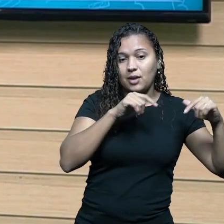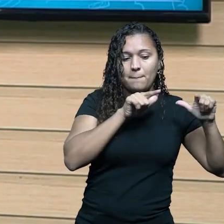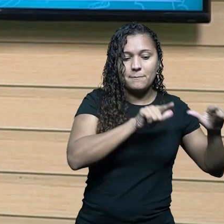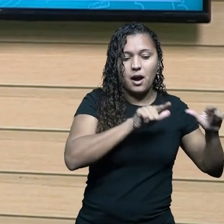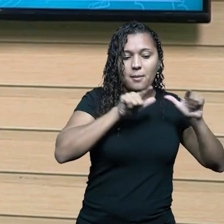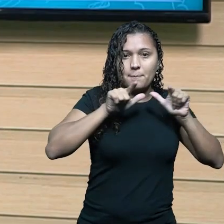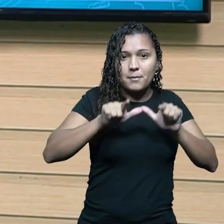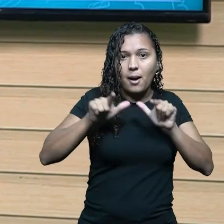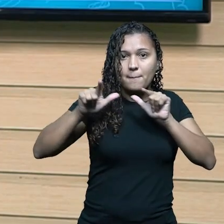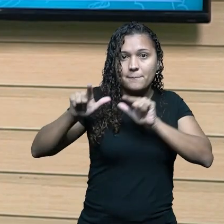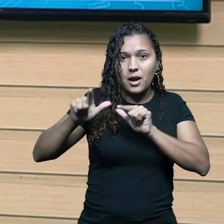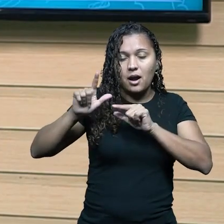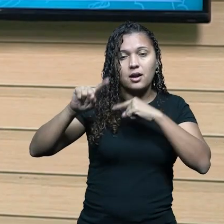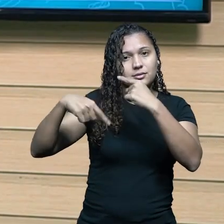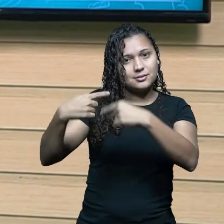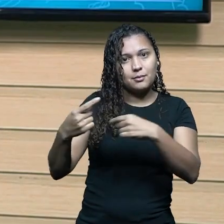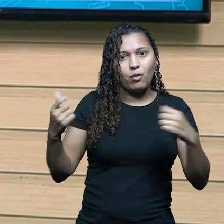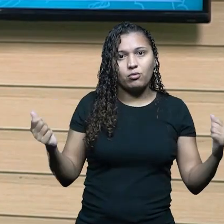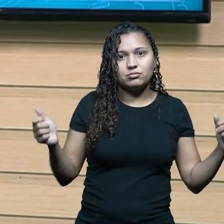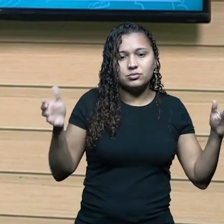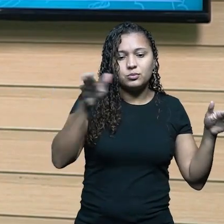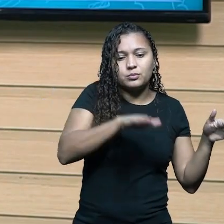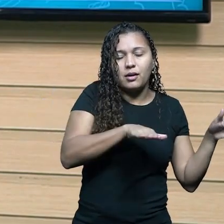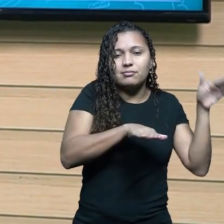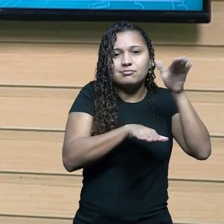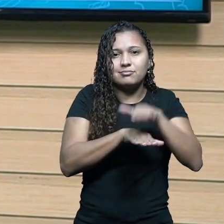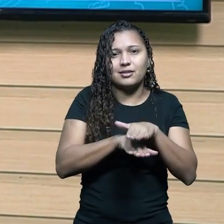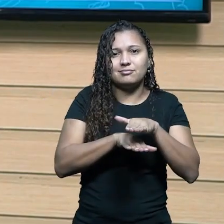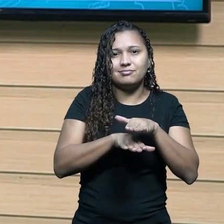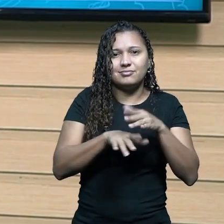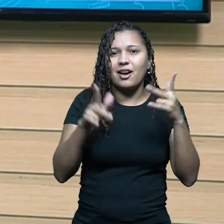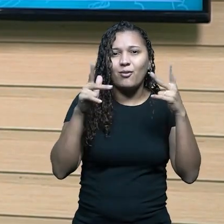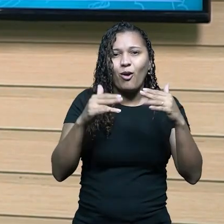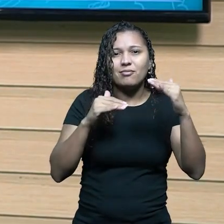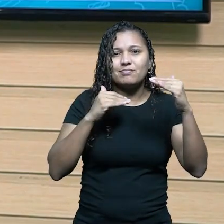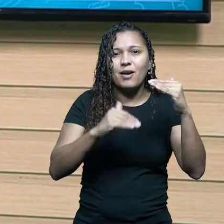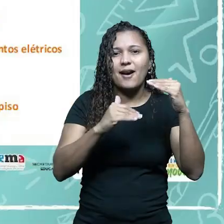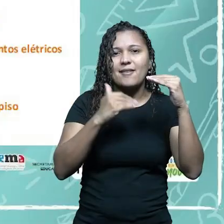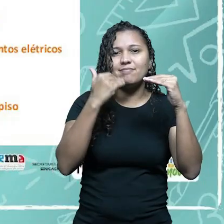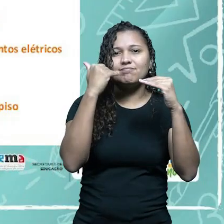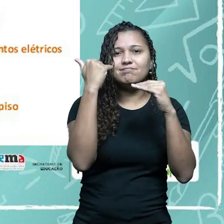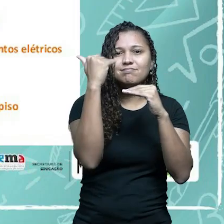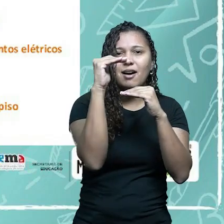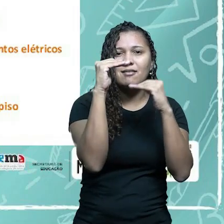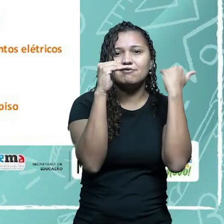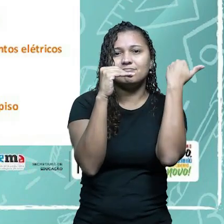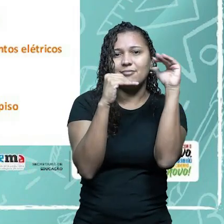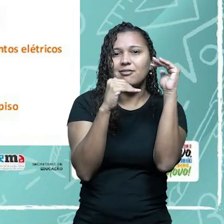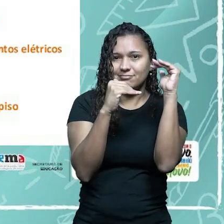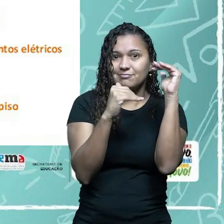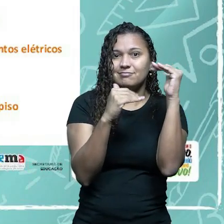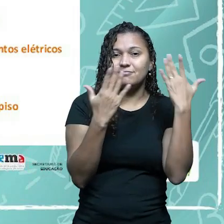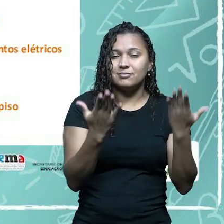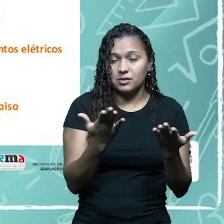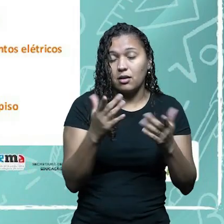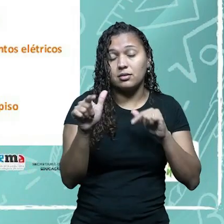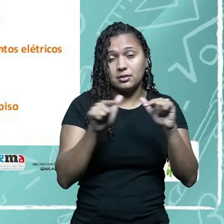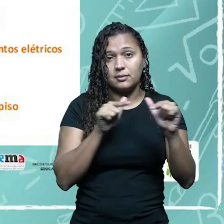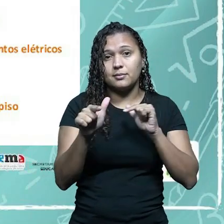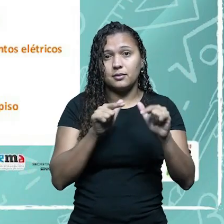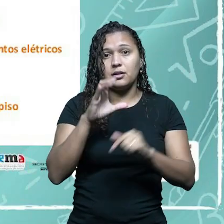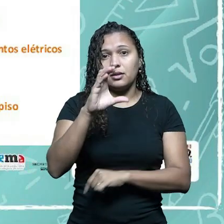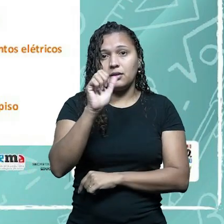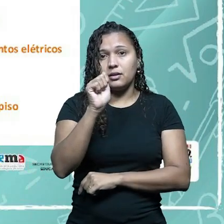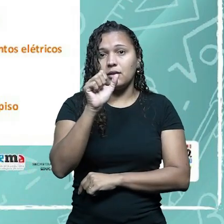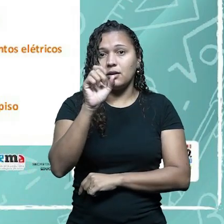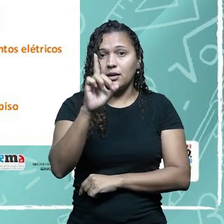separadas em uma única planta e depois serem juntas, por isso o nome camadas. A criação de camadas de